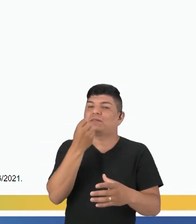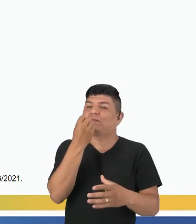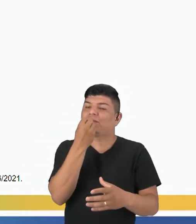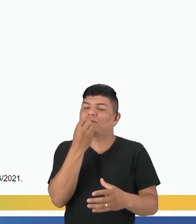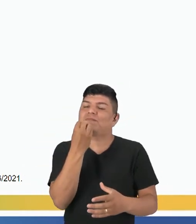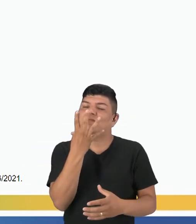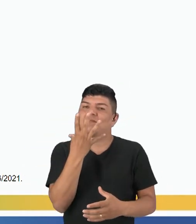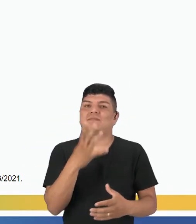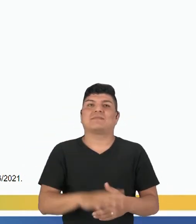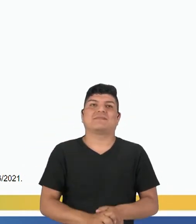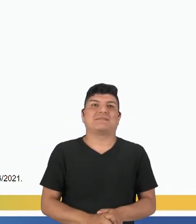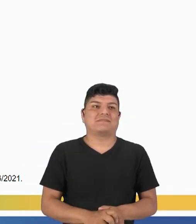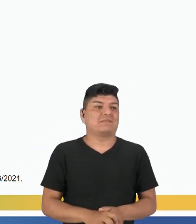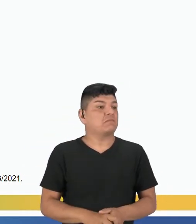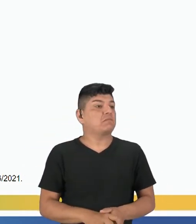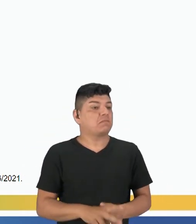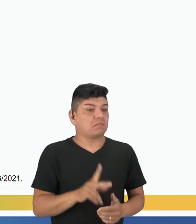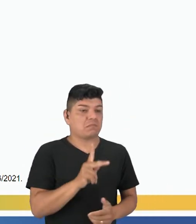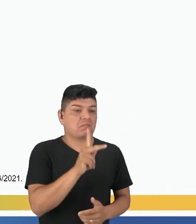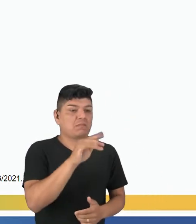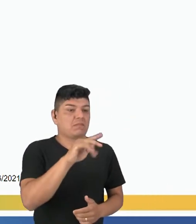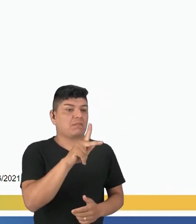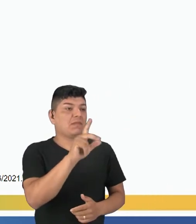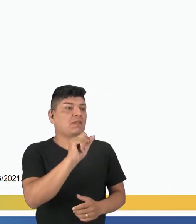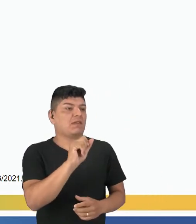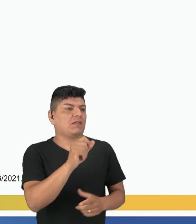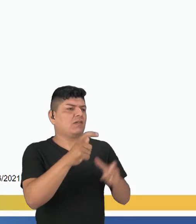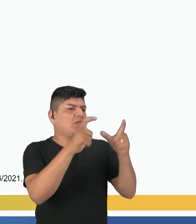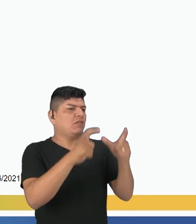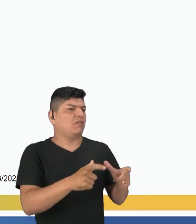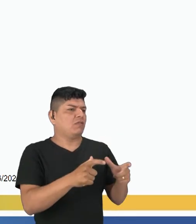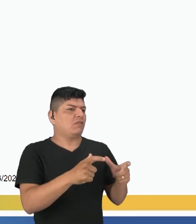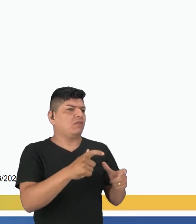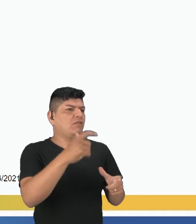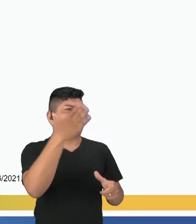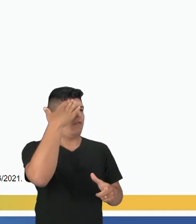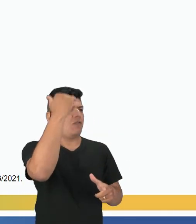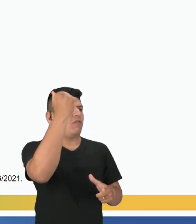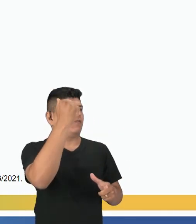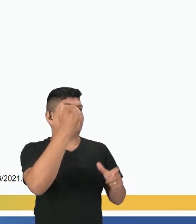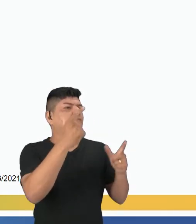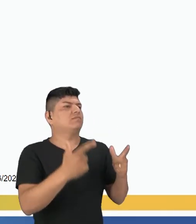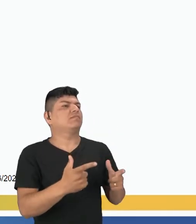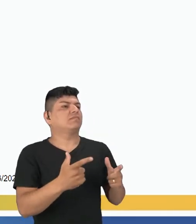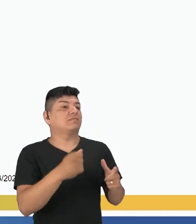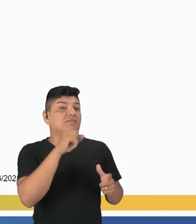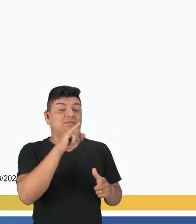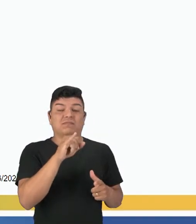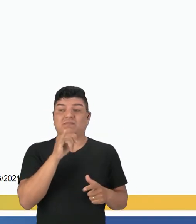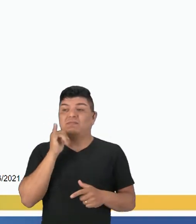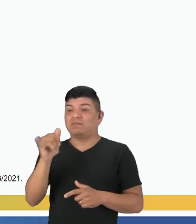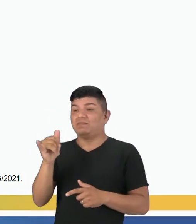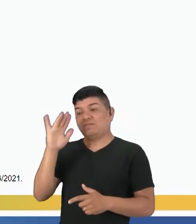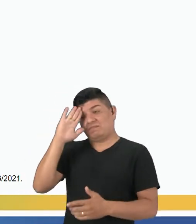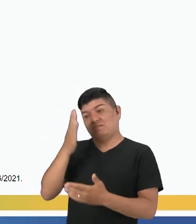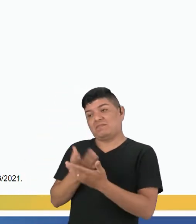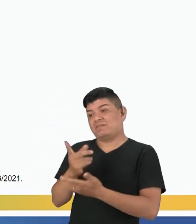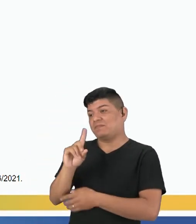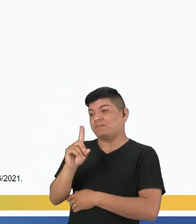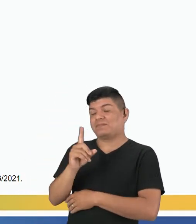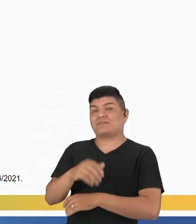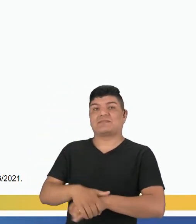salgado. Nossa, Kika, de onde vem tanta sabedoria? Se eu contar, você não vai